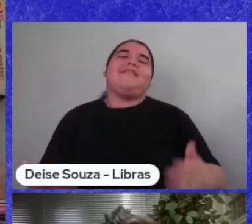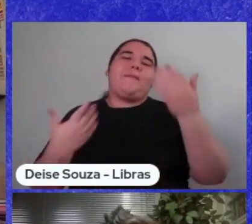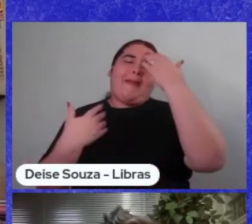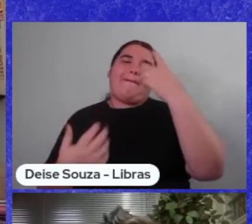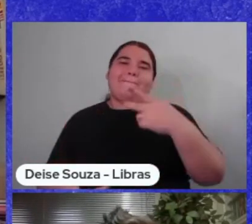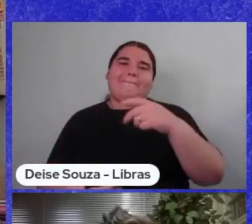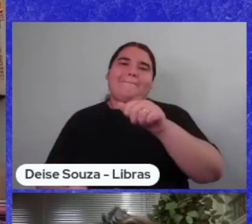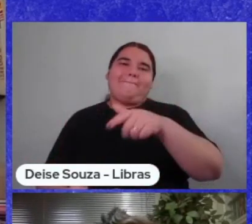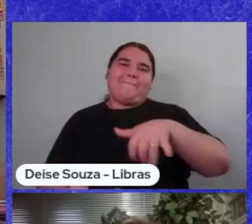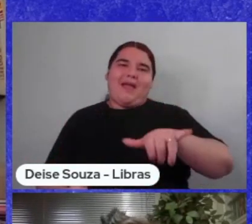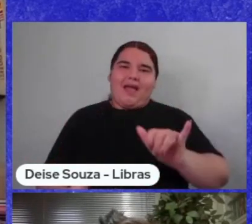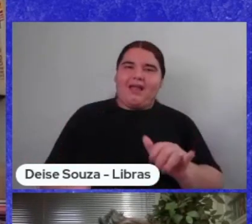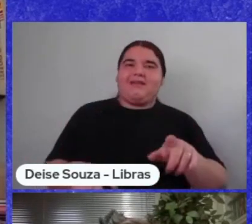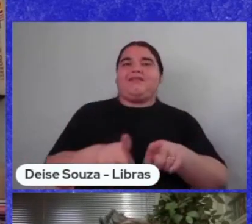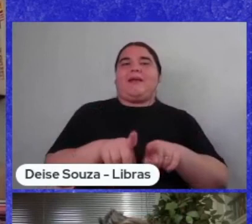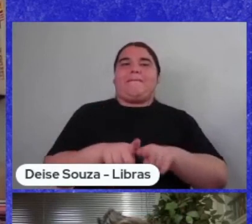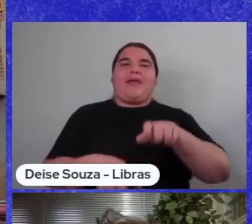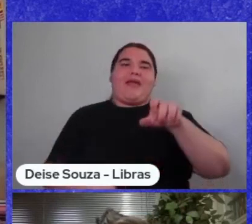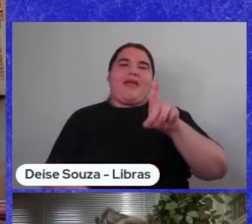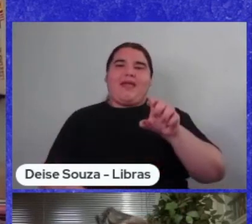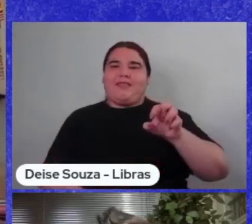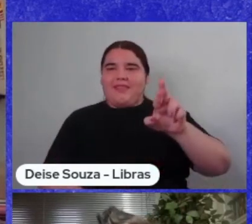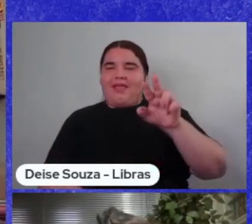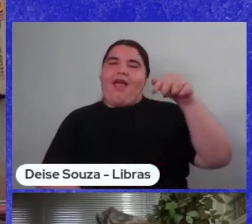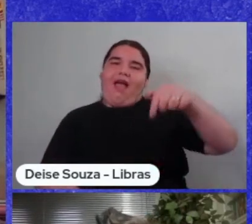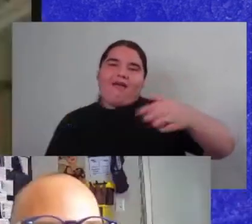aqui esse encontro, e tamo junto.